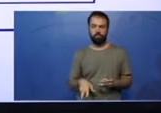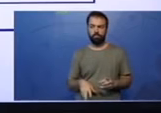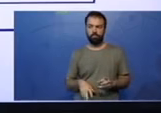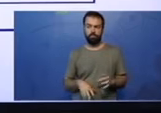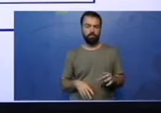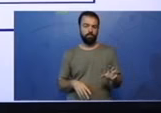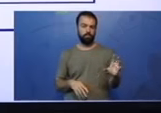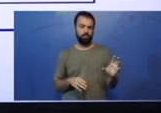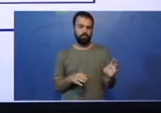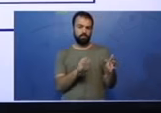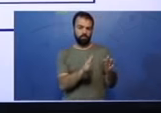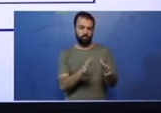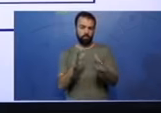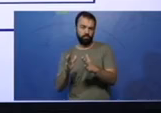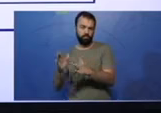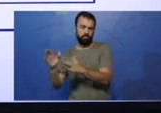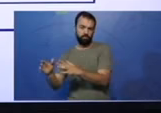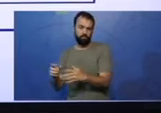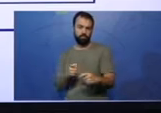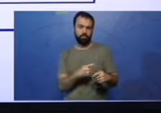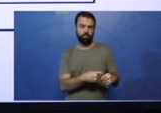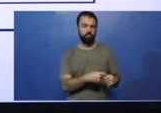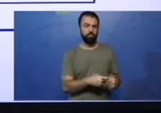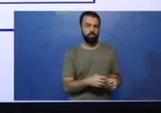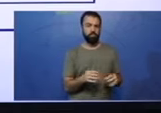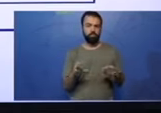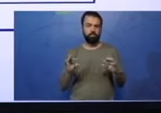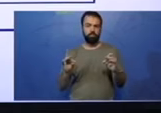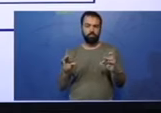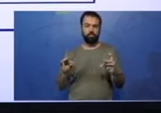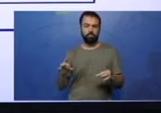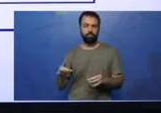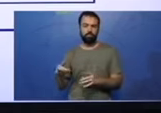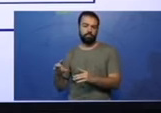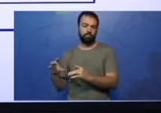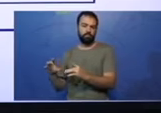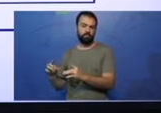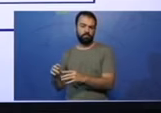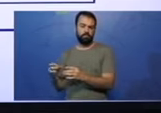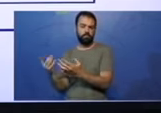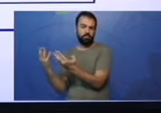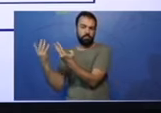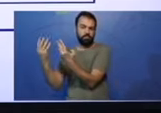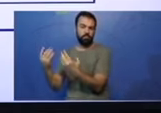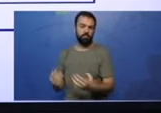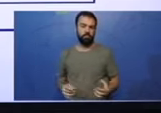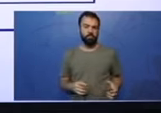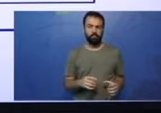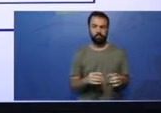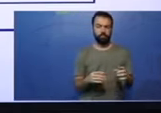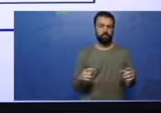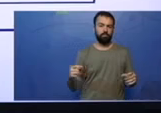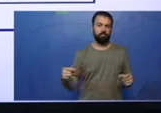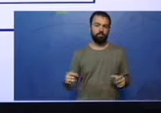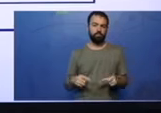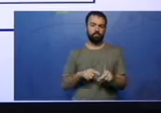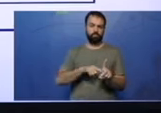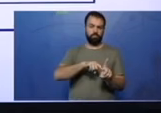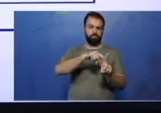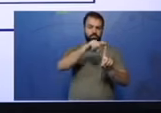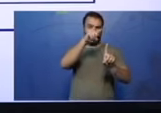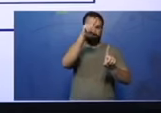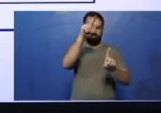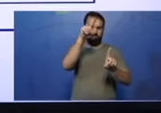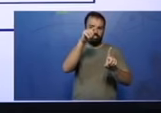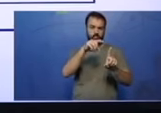estado sólido, líquido e gasoso, mas quando a gente aumenta a temperatura ou diminui a temperatura